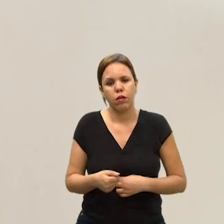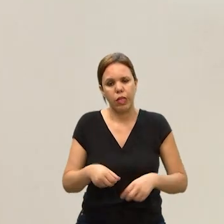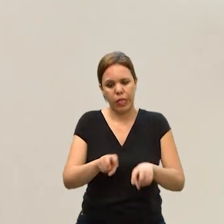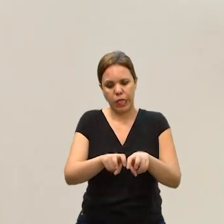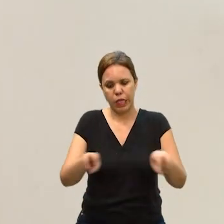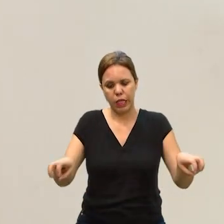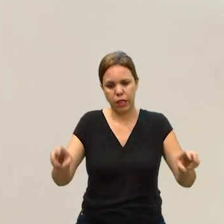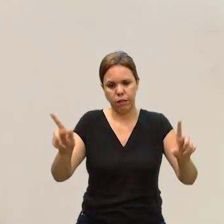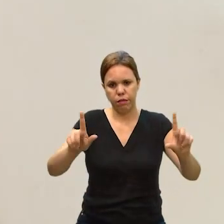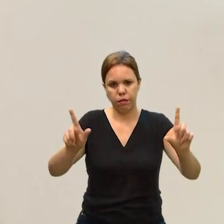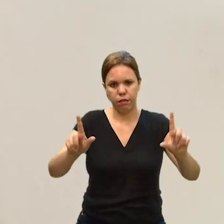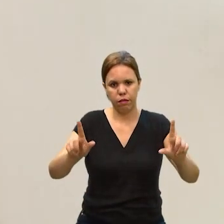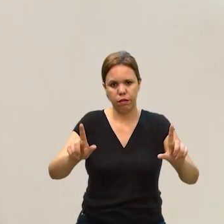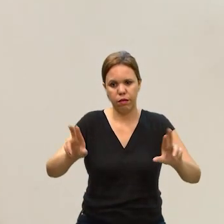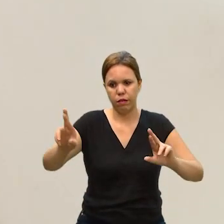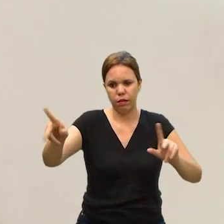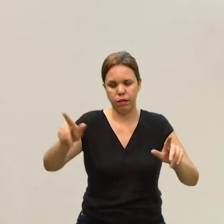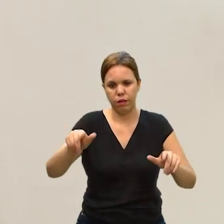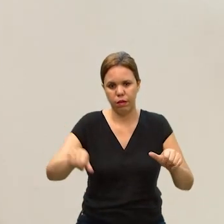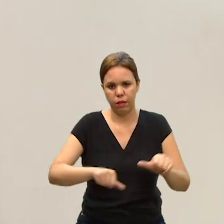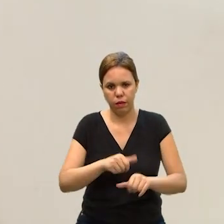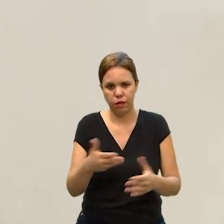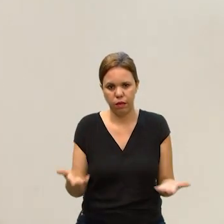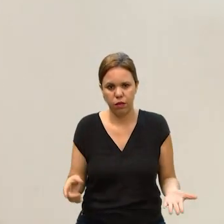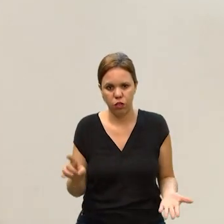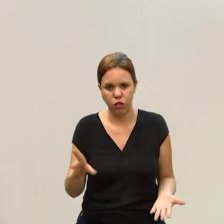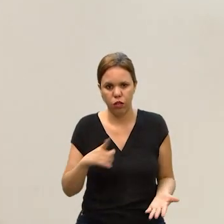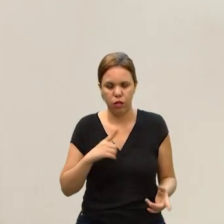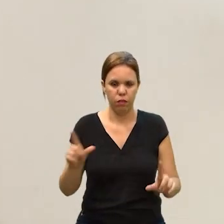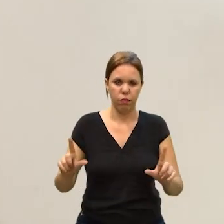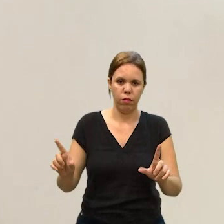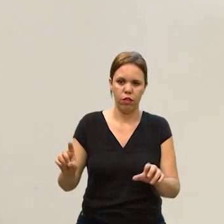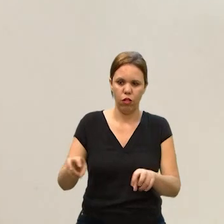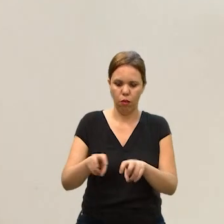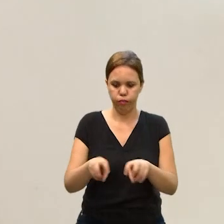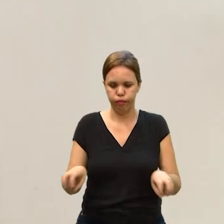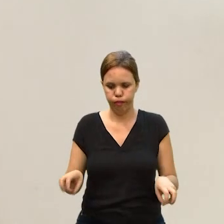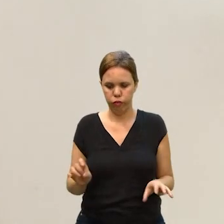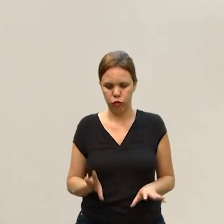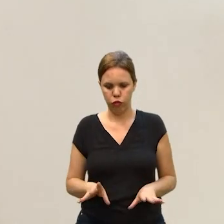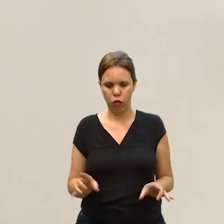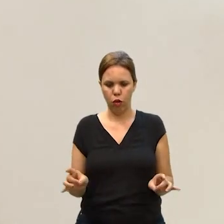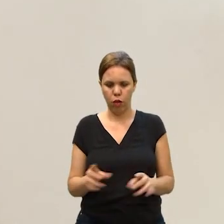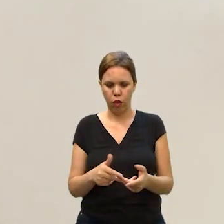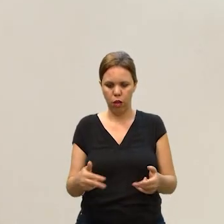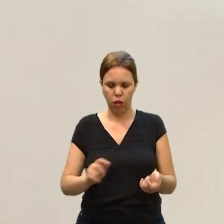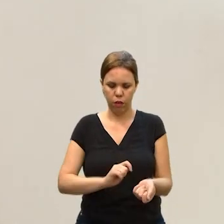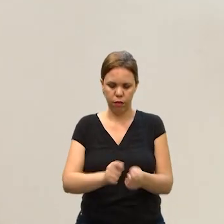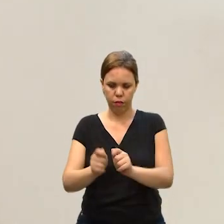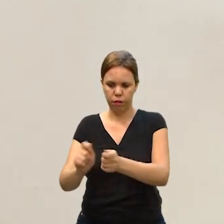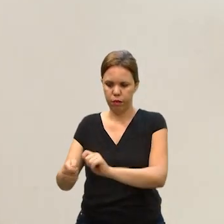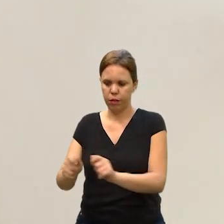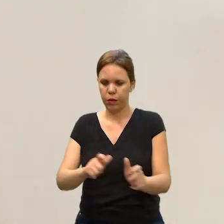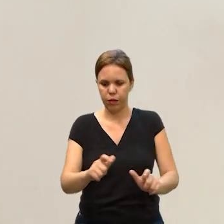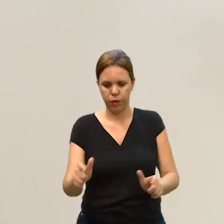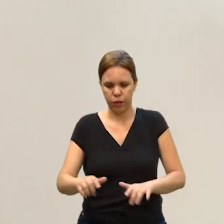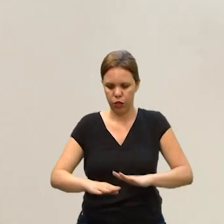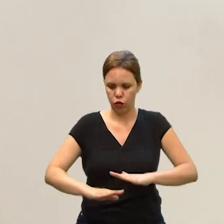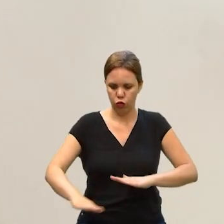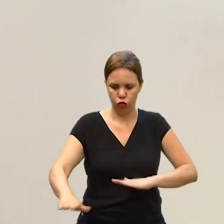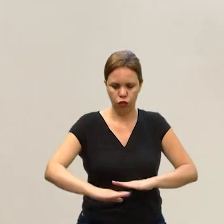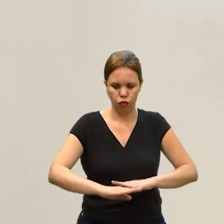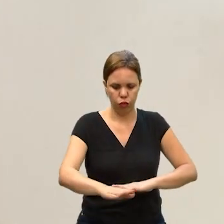tem a televisão e o sofá. O restante nós adaptamos o chão. com tatame, nós